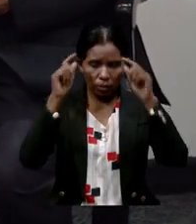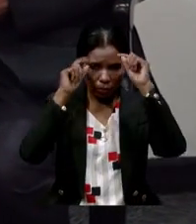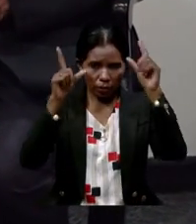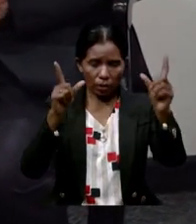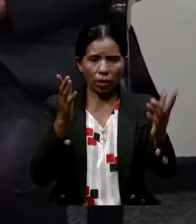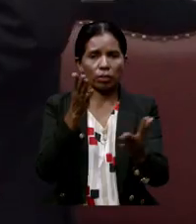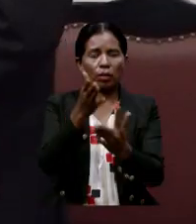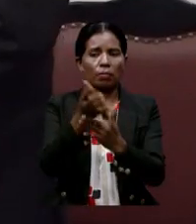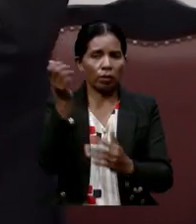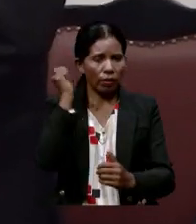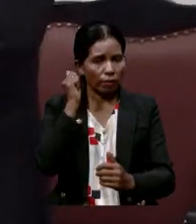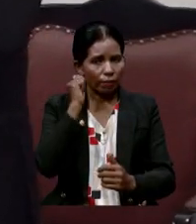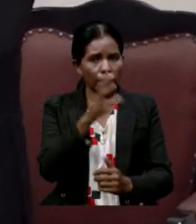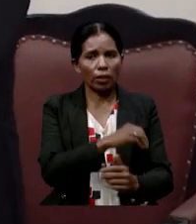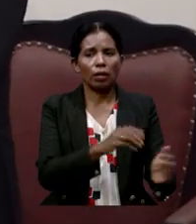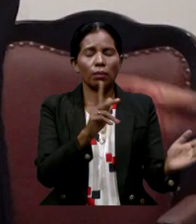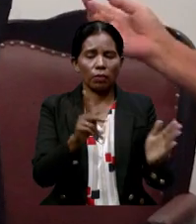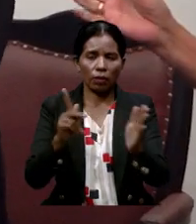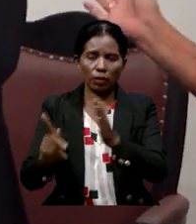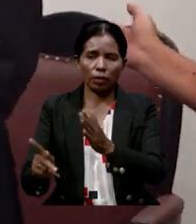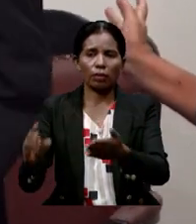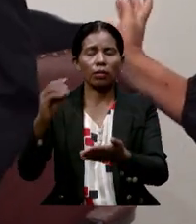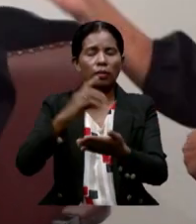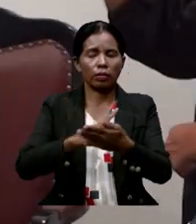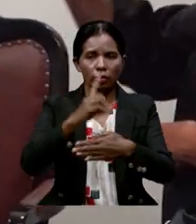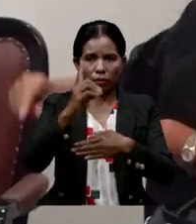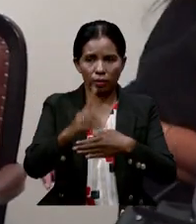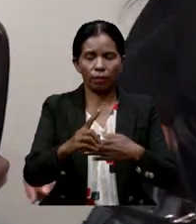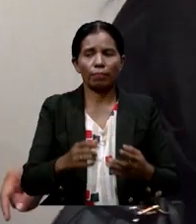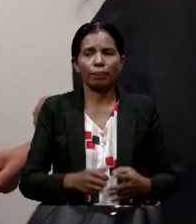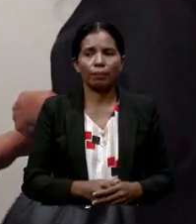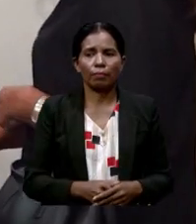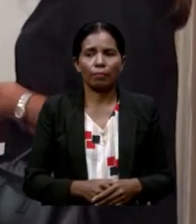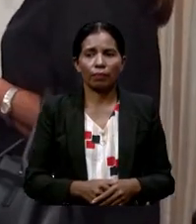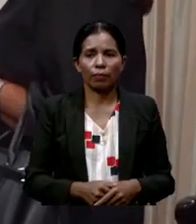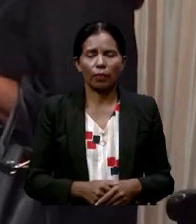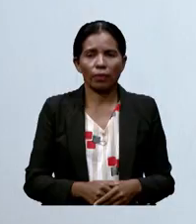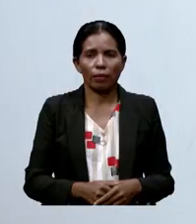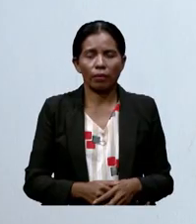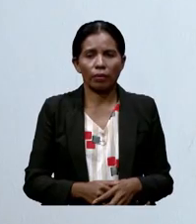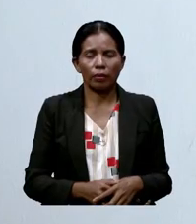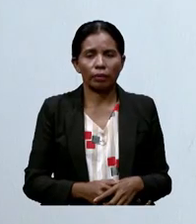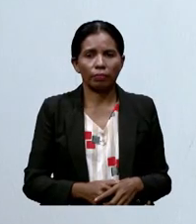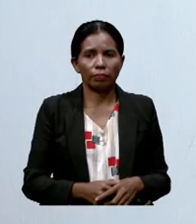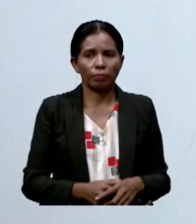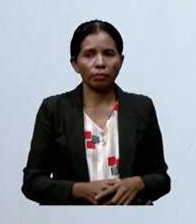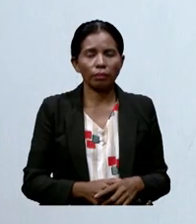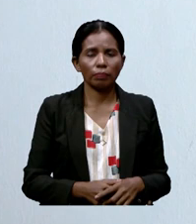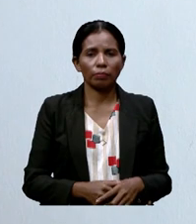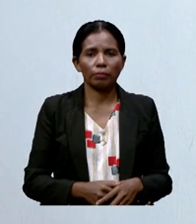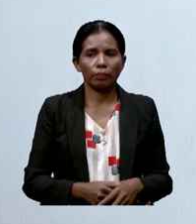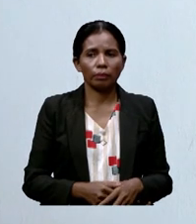atu adere basean no plano descentralização. We just review some of the priorities